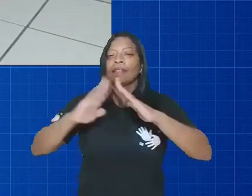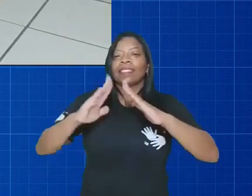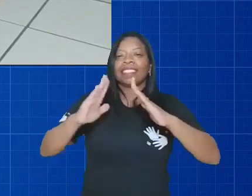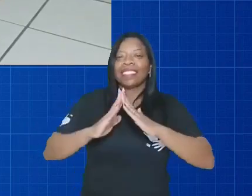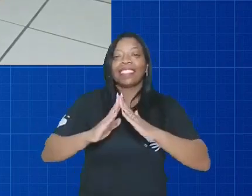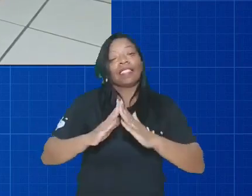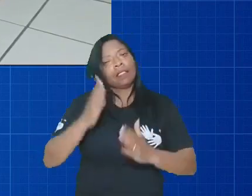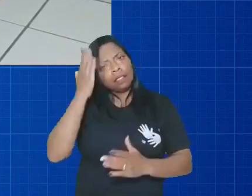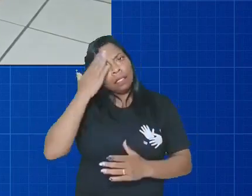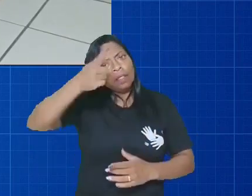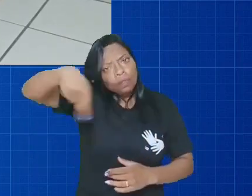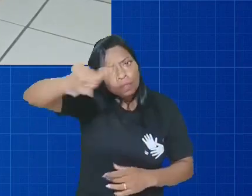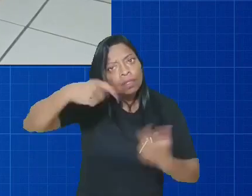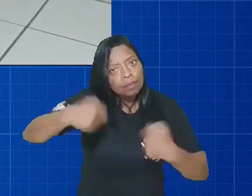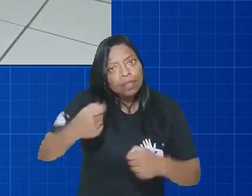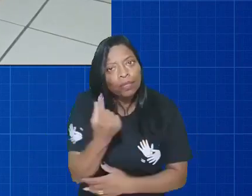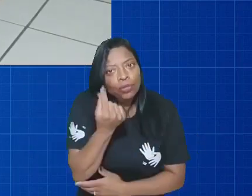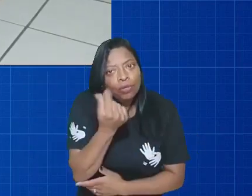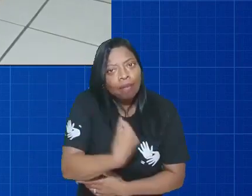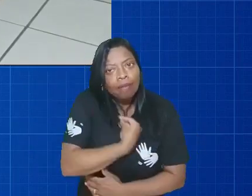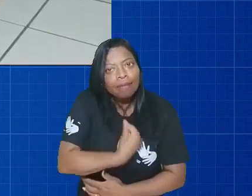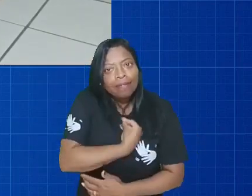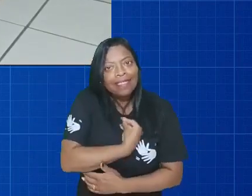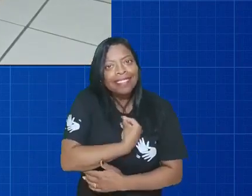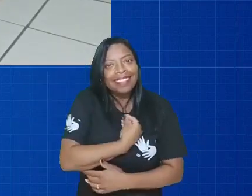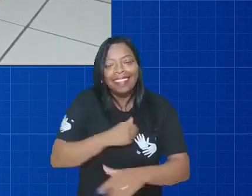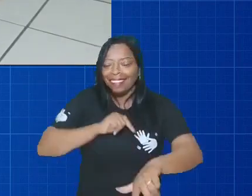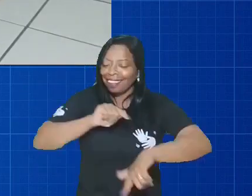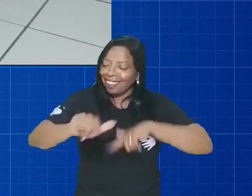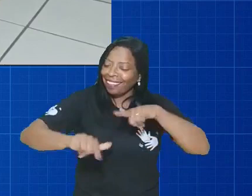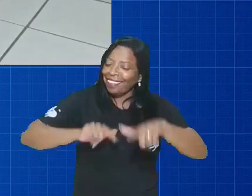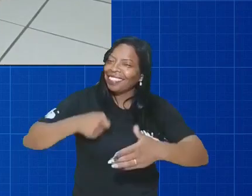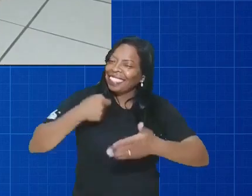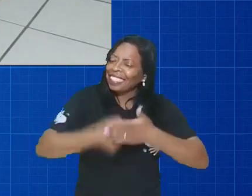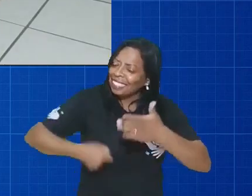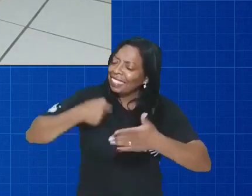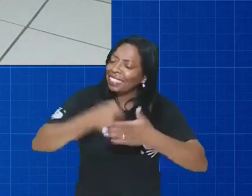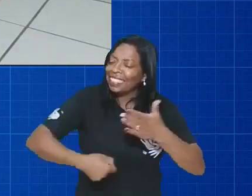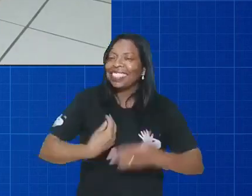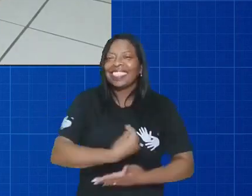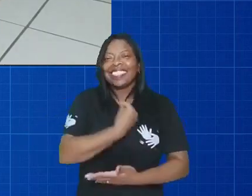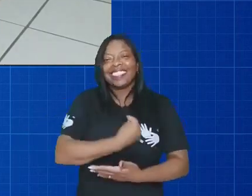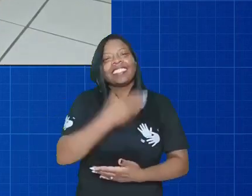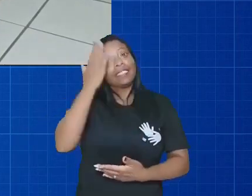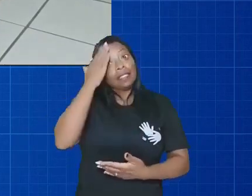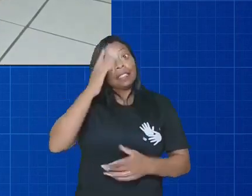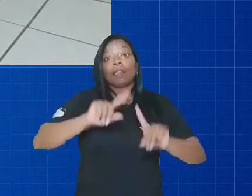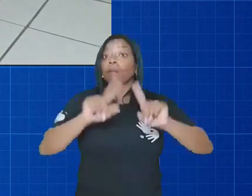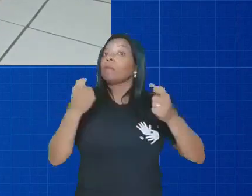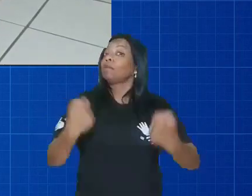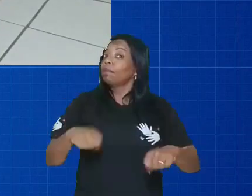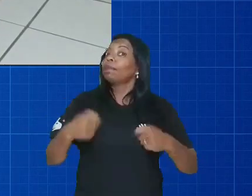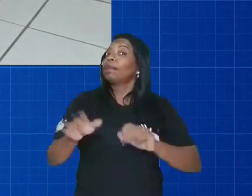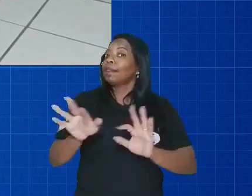precisa? Estamos aí, todo mundo, cada um lutando pelas suas próprias sobrevivências, mas a gente precisa organizar o tempo, tá?